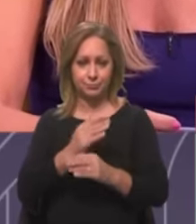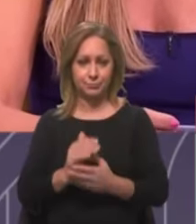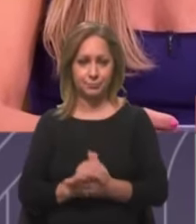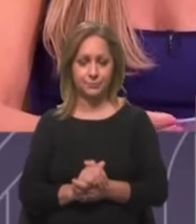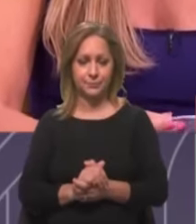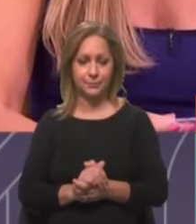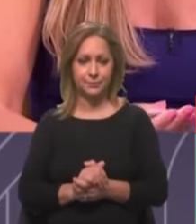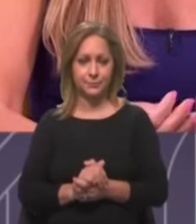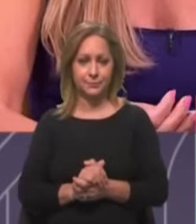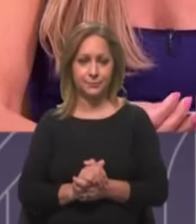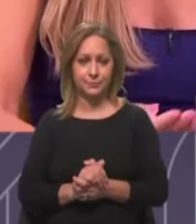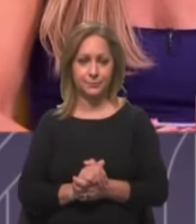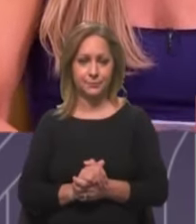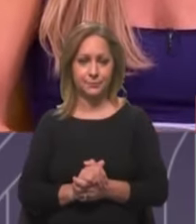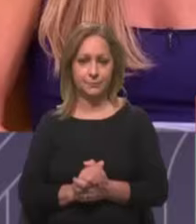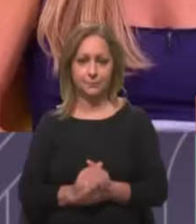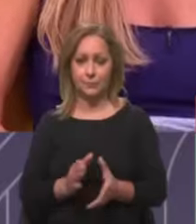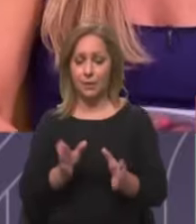Não.